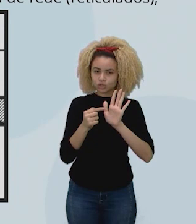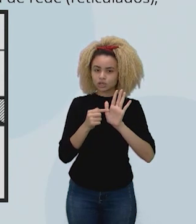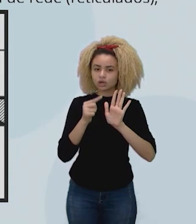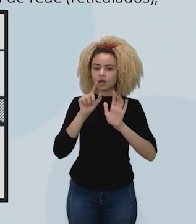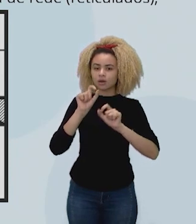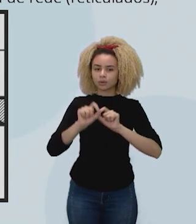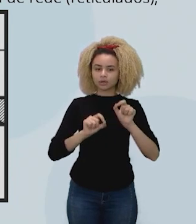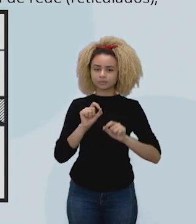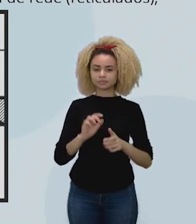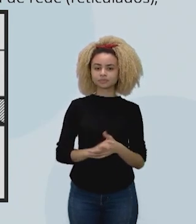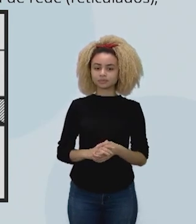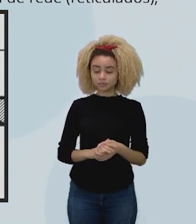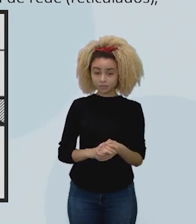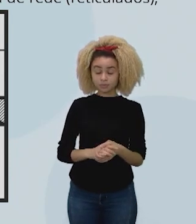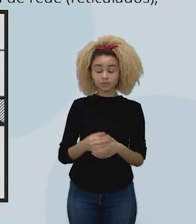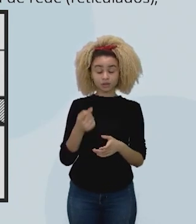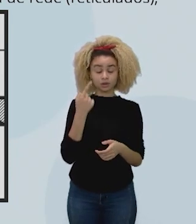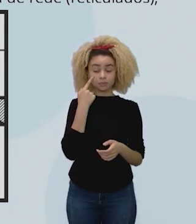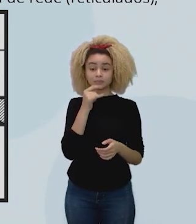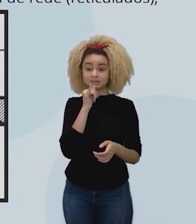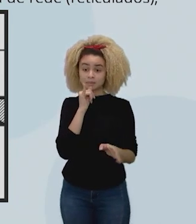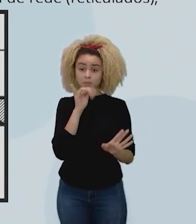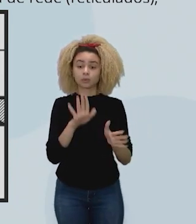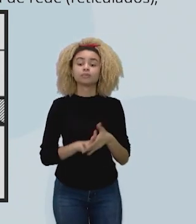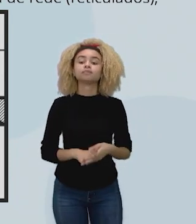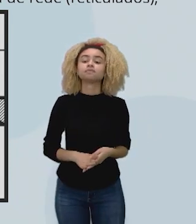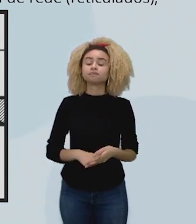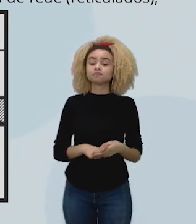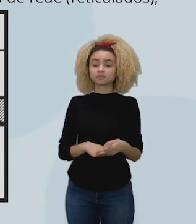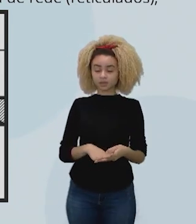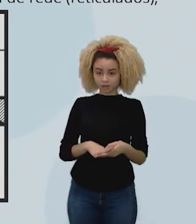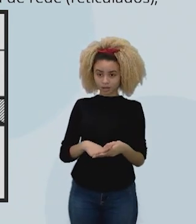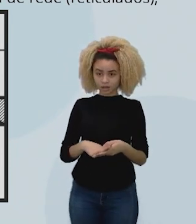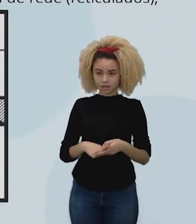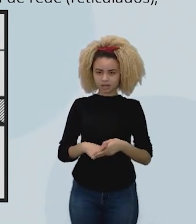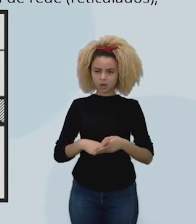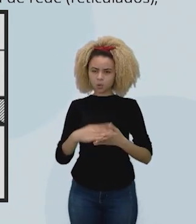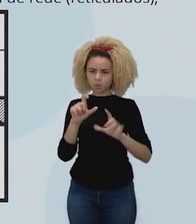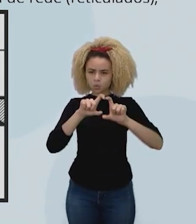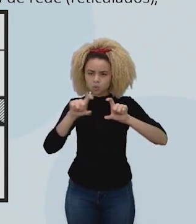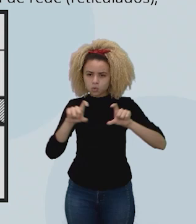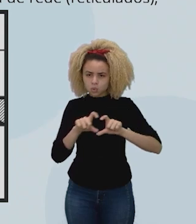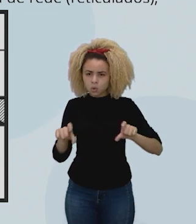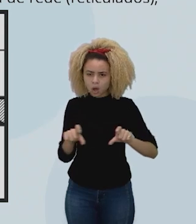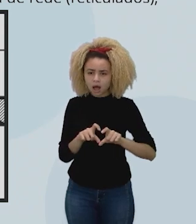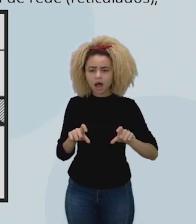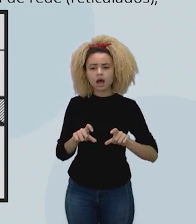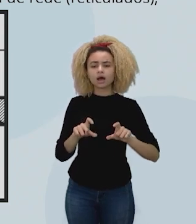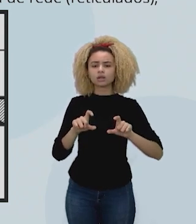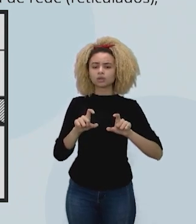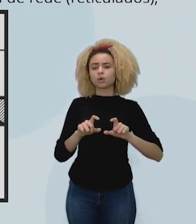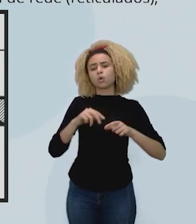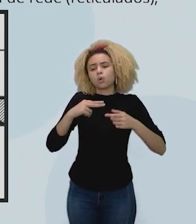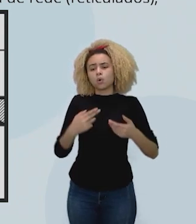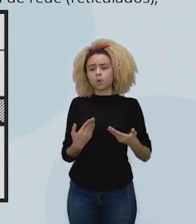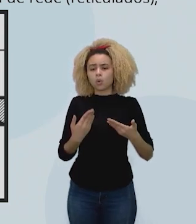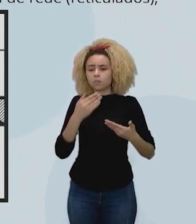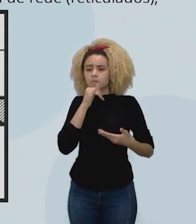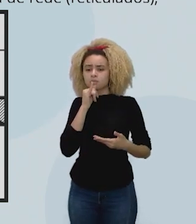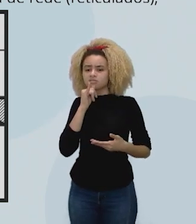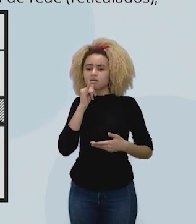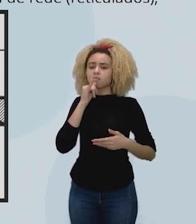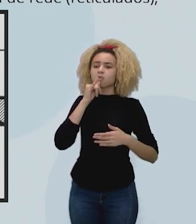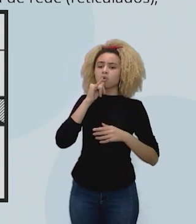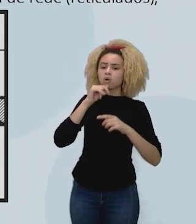obra? Vamos supor, quando você pega alguns quadros, ou até hoje mesmo, quando você pega algumas histórias